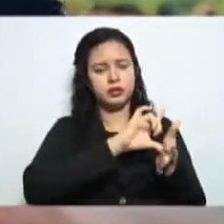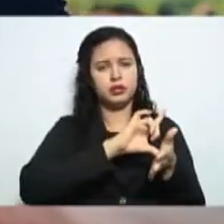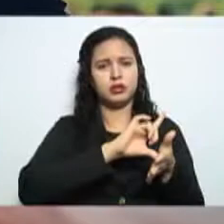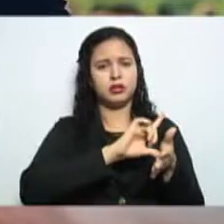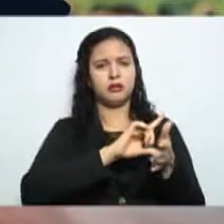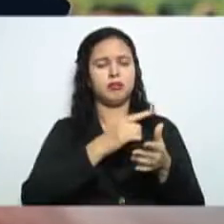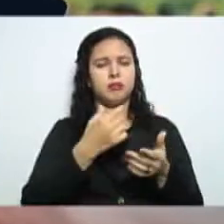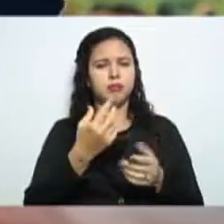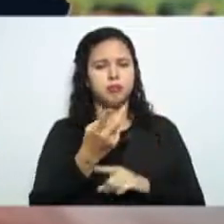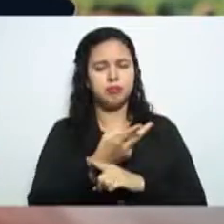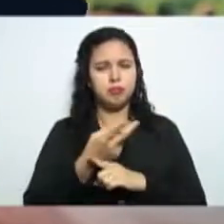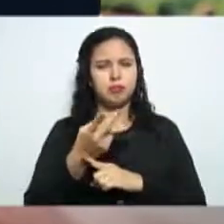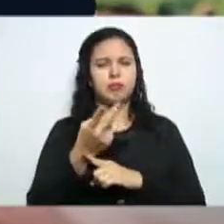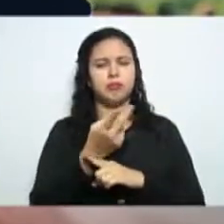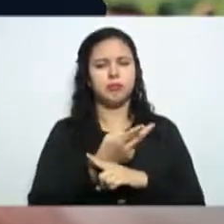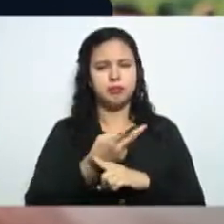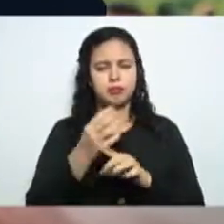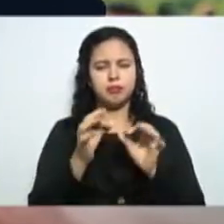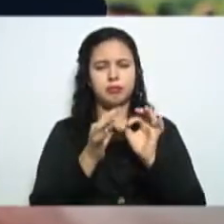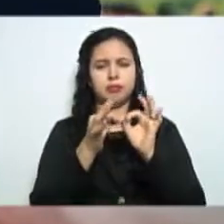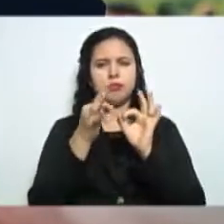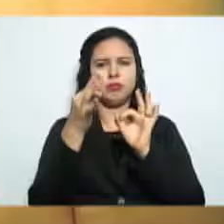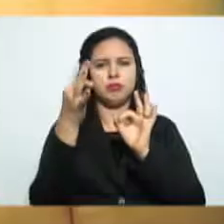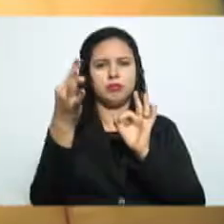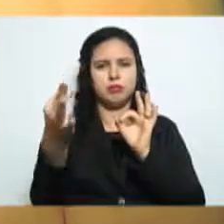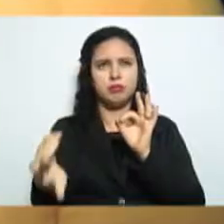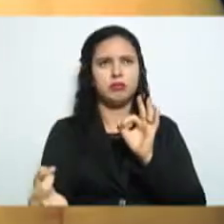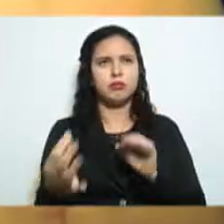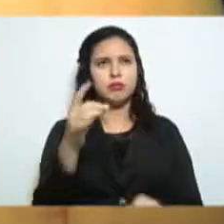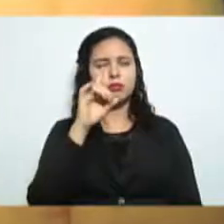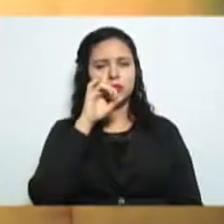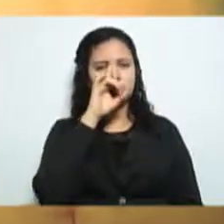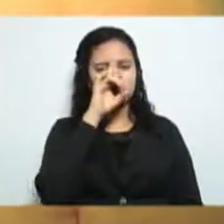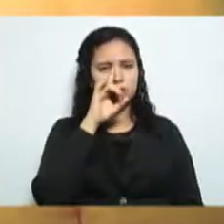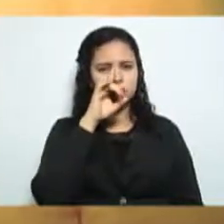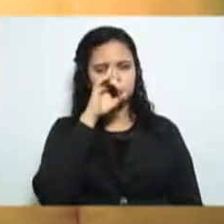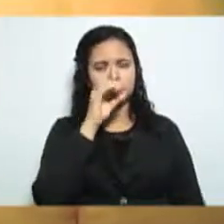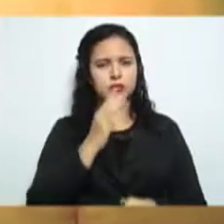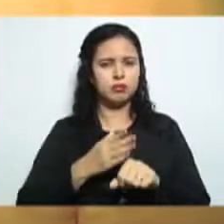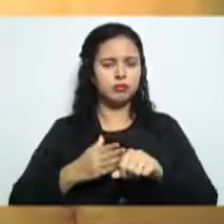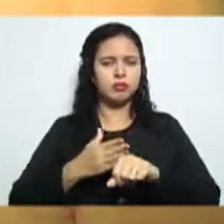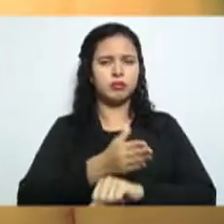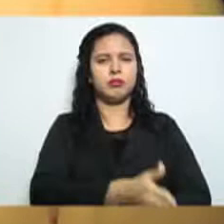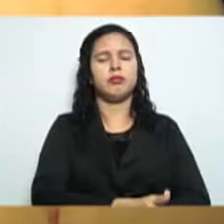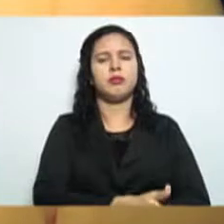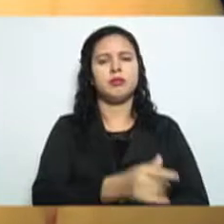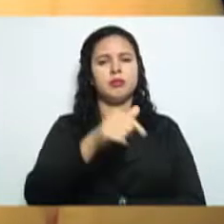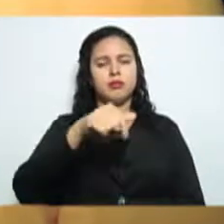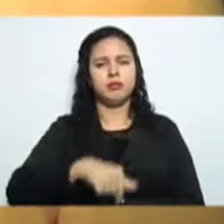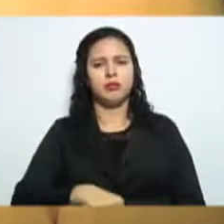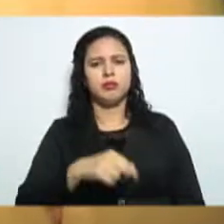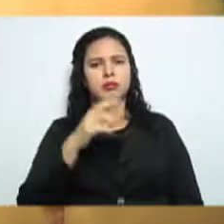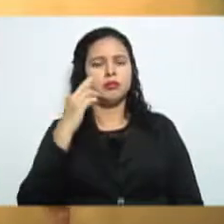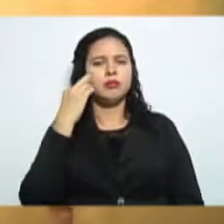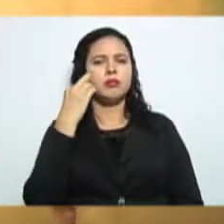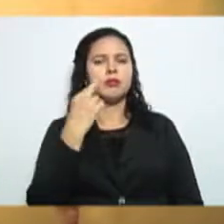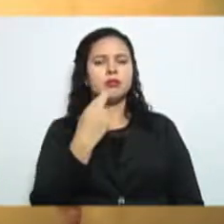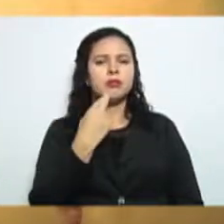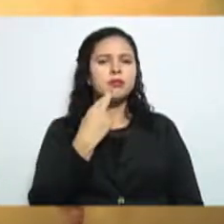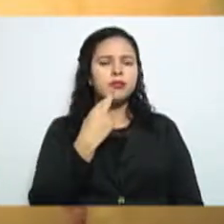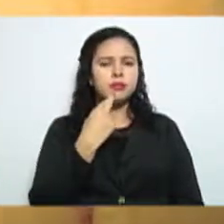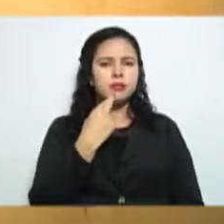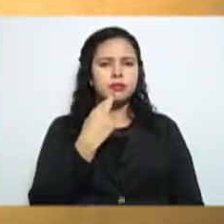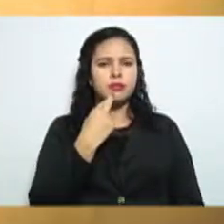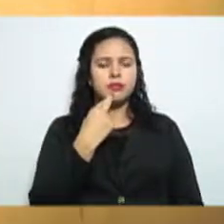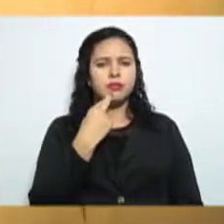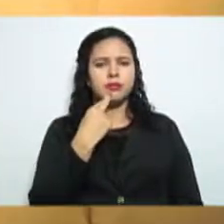muitos quilômetros, um longo e perigoso caminho. A entrada inicial dos haitianos, aqui em Rondônia especificamente